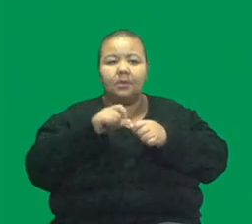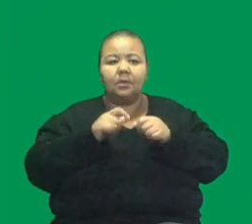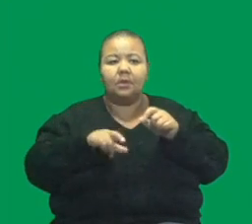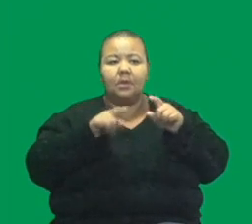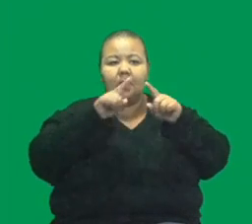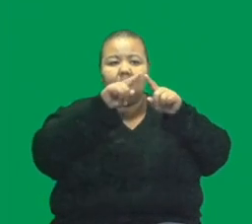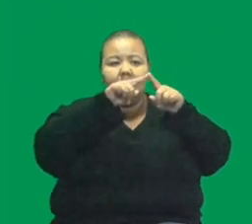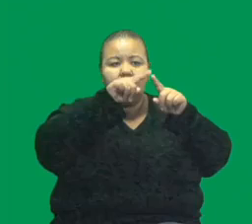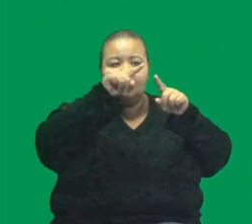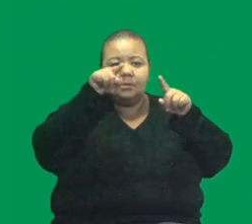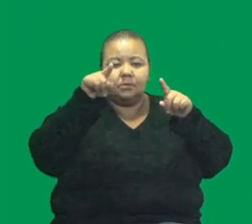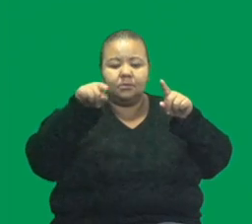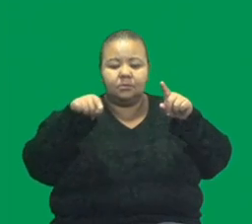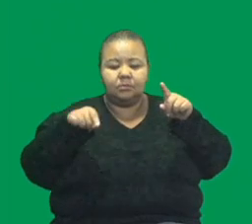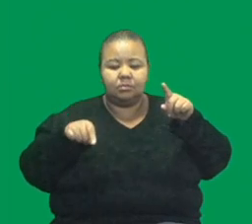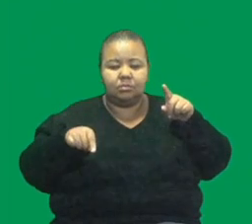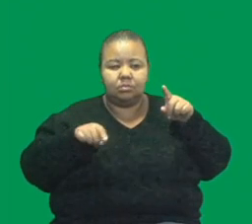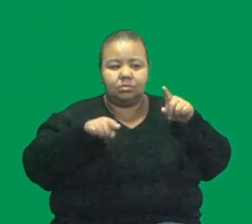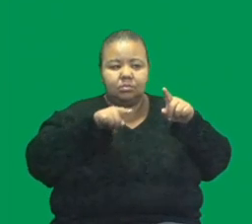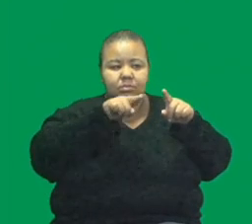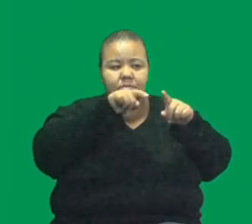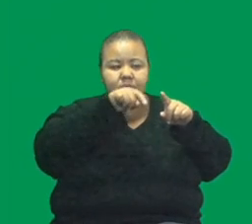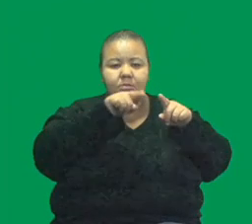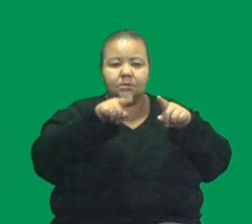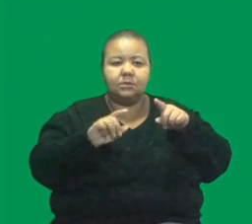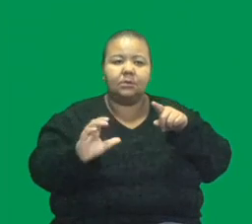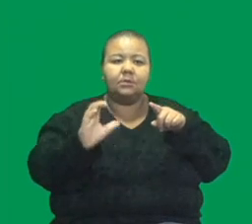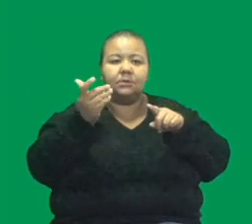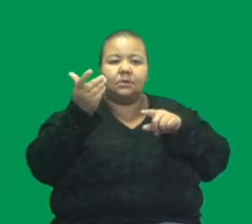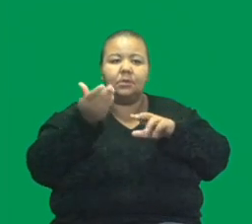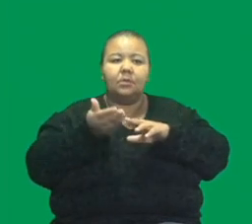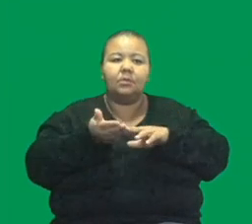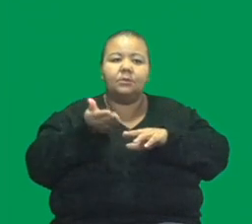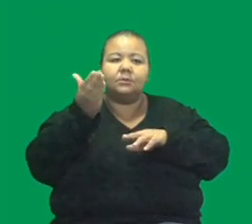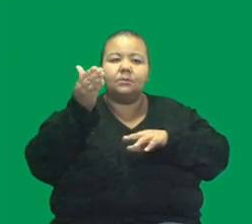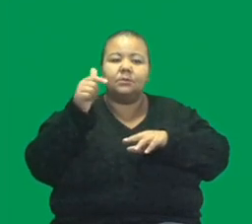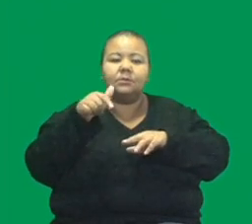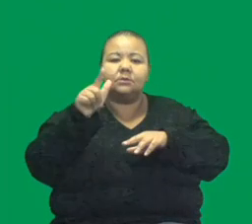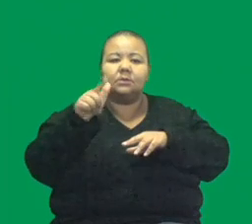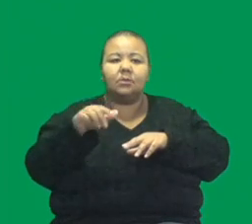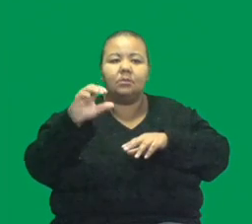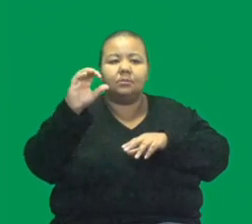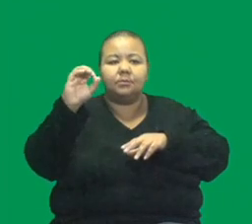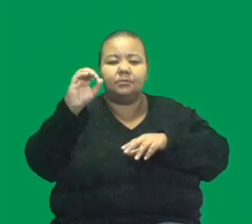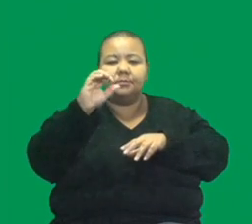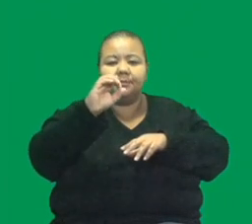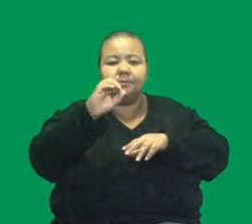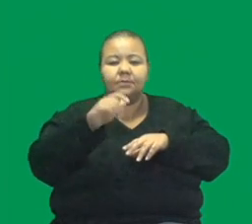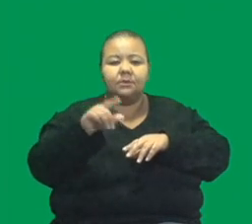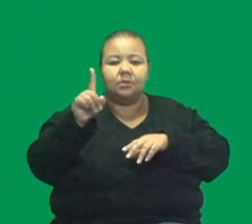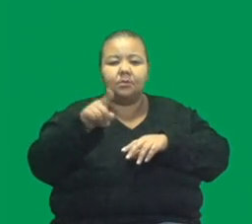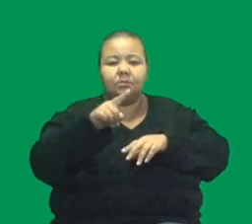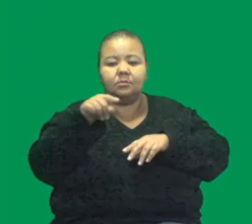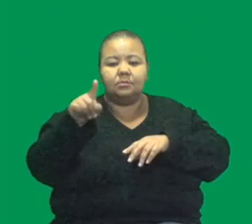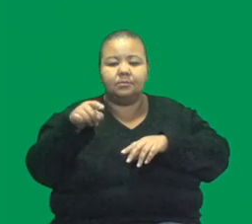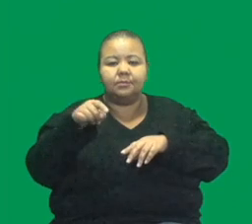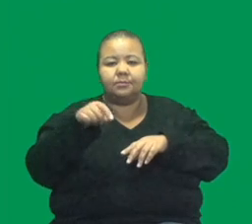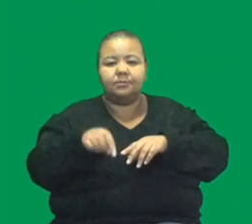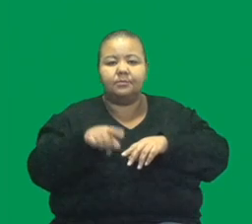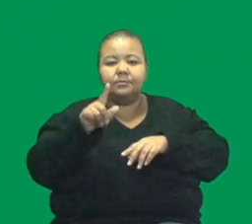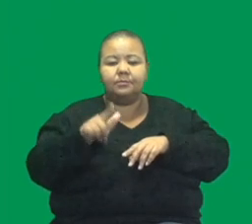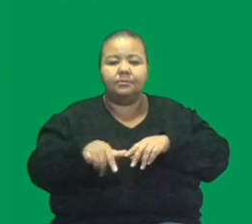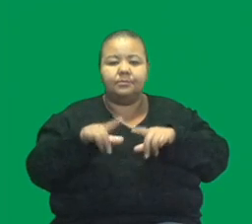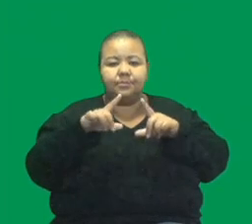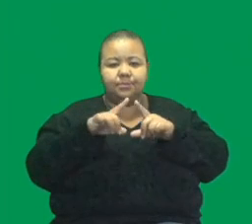diagonal principal. O que aconteceu com os elementos que estão acima da diagonal principal? Eles são nulos. Se eles são nulos, nós temos aqui uma